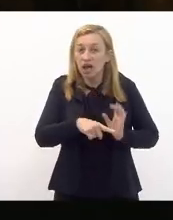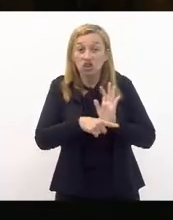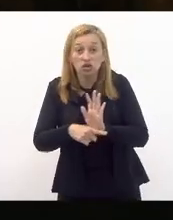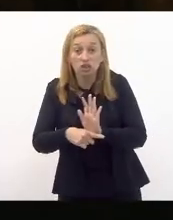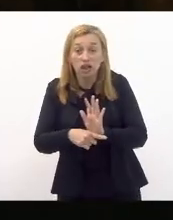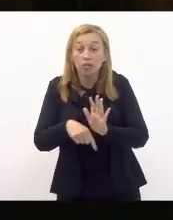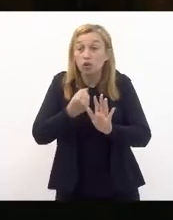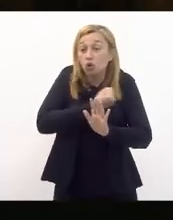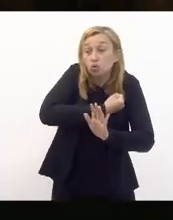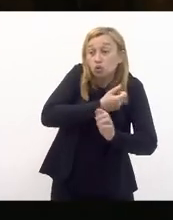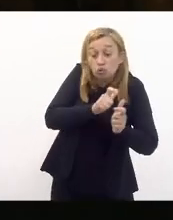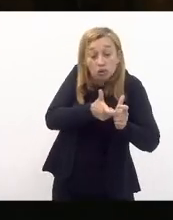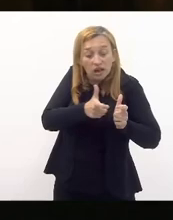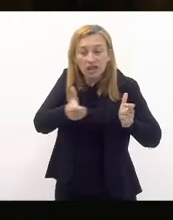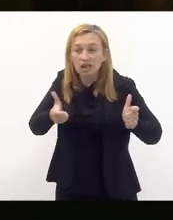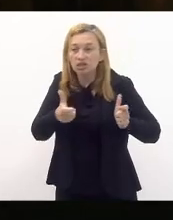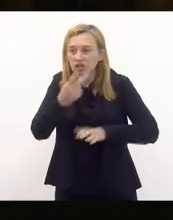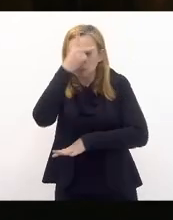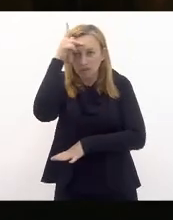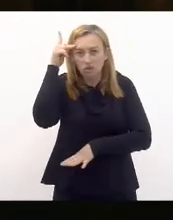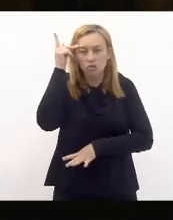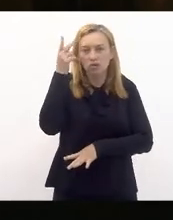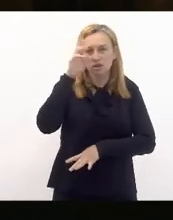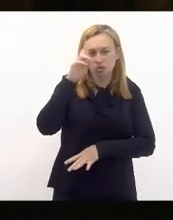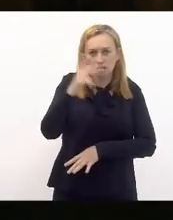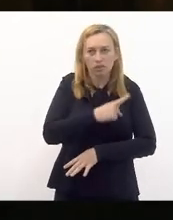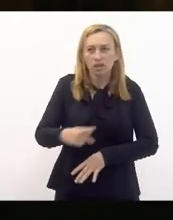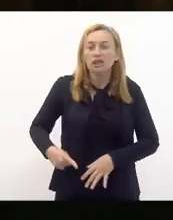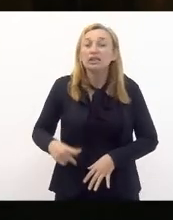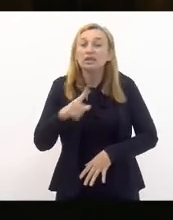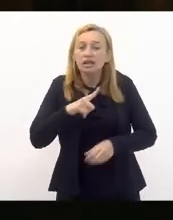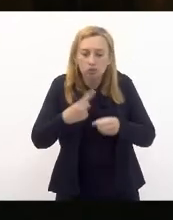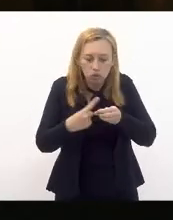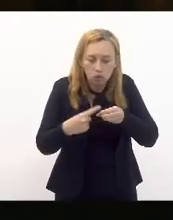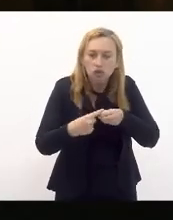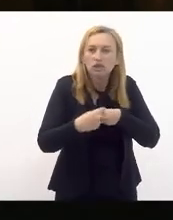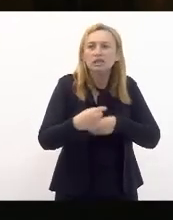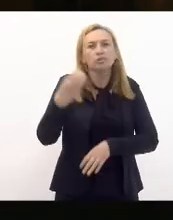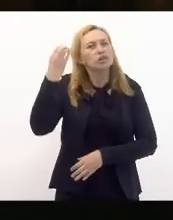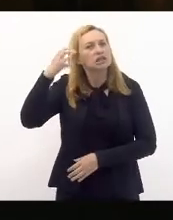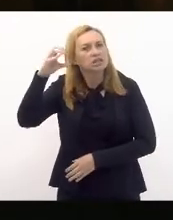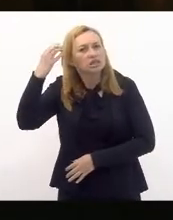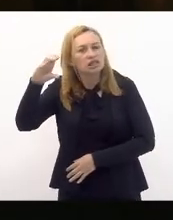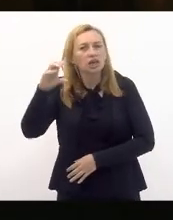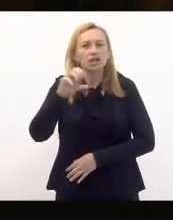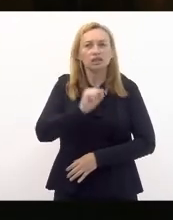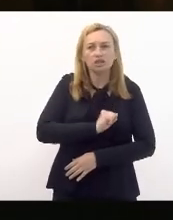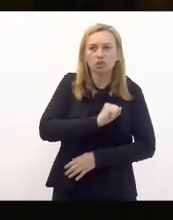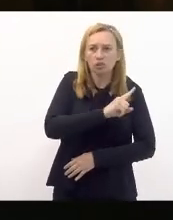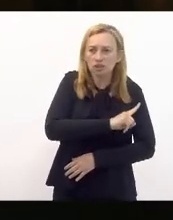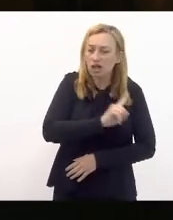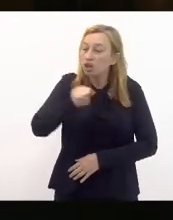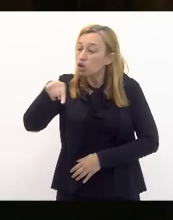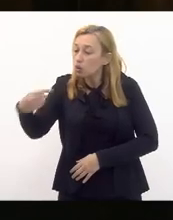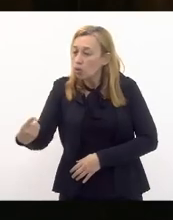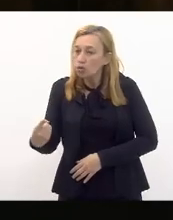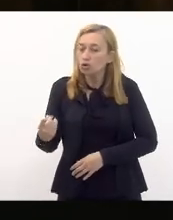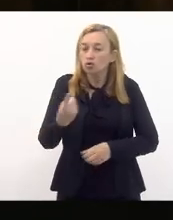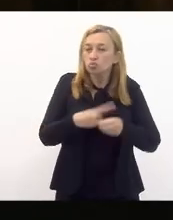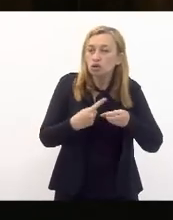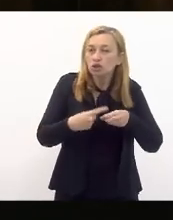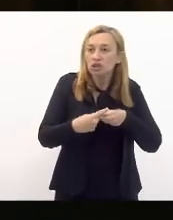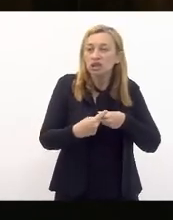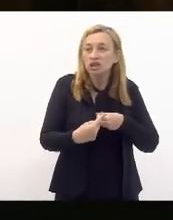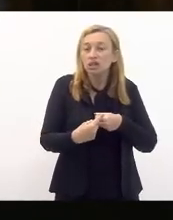porque a demanda é muito maior senhora Presidente nós temos municípios como Niterói São Gonçalo outros municípios